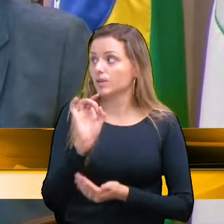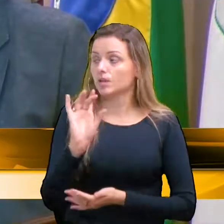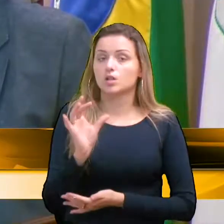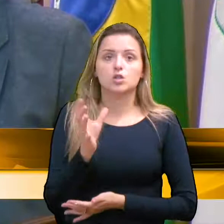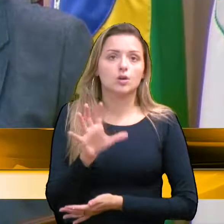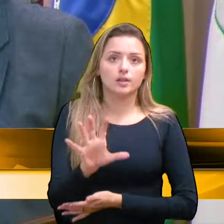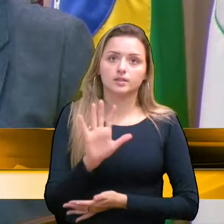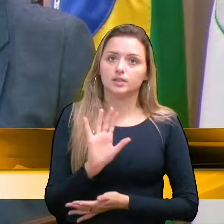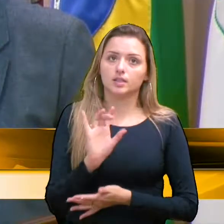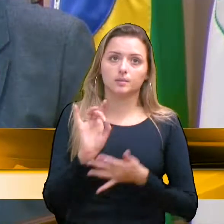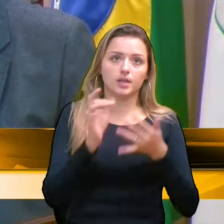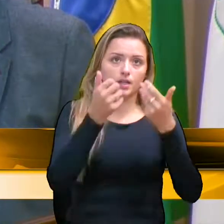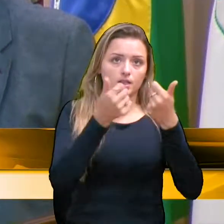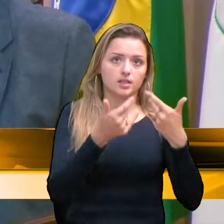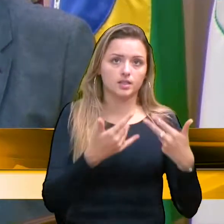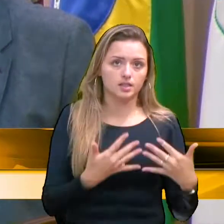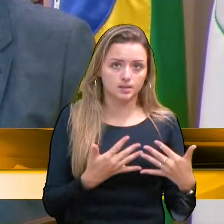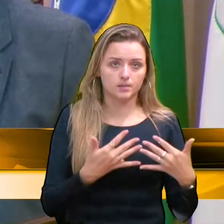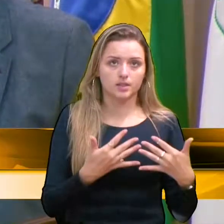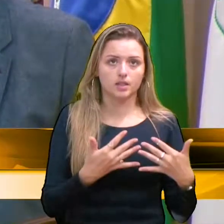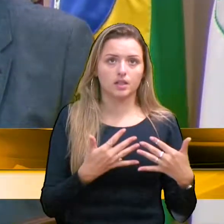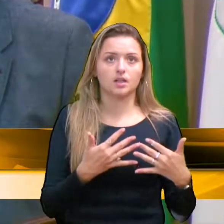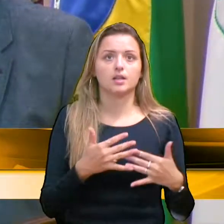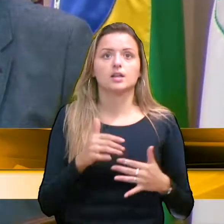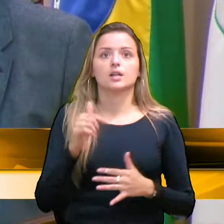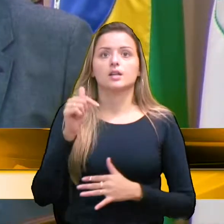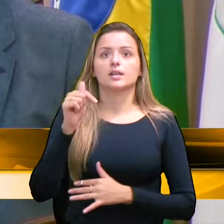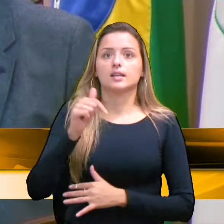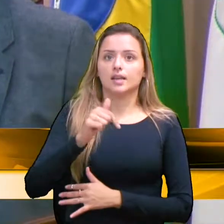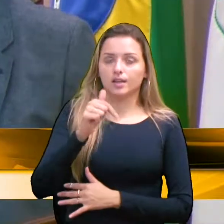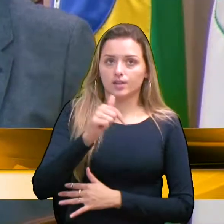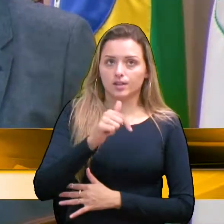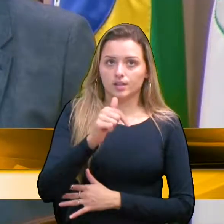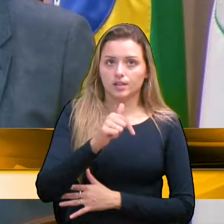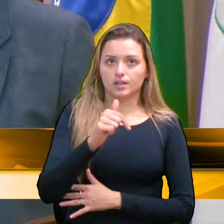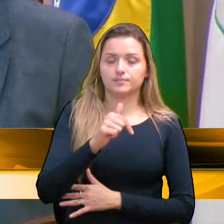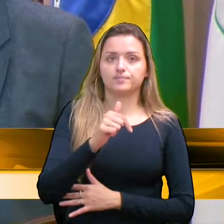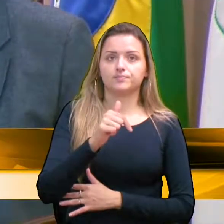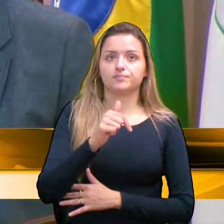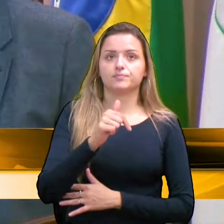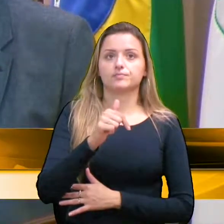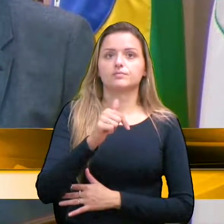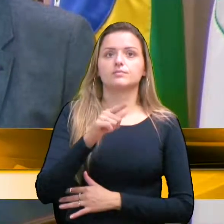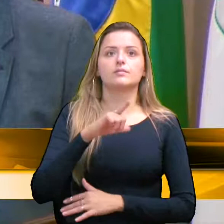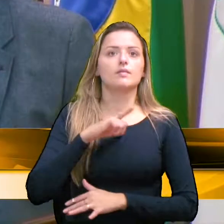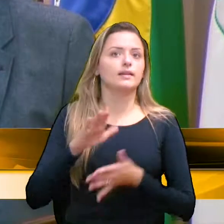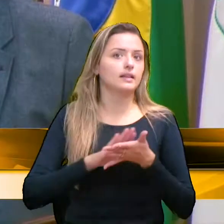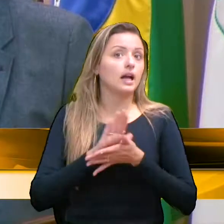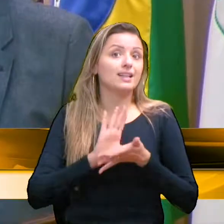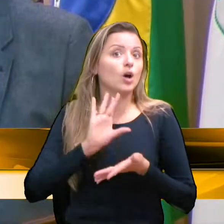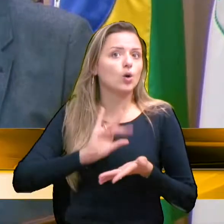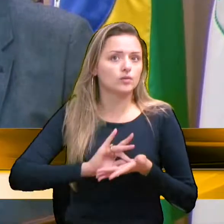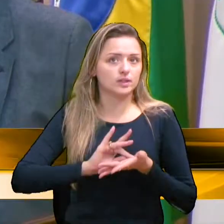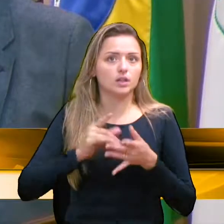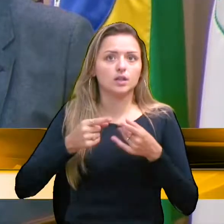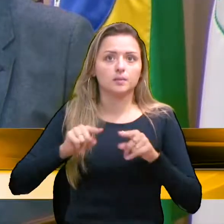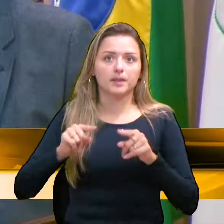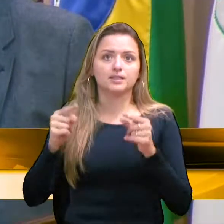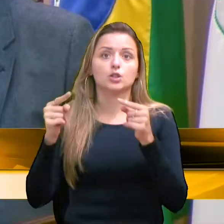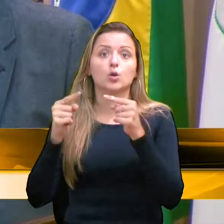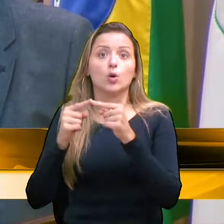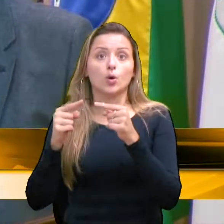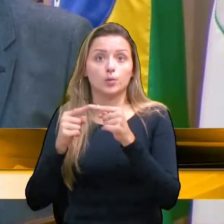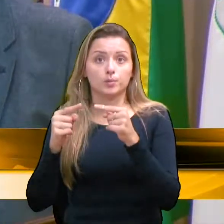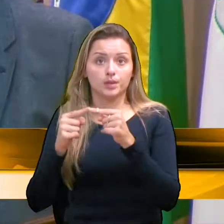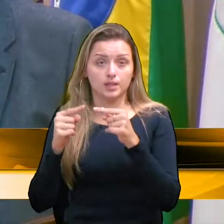para esclarecer que aqui nós havíamos combinado, né, nada formalmente, né, mas havíamos combinado, né, que até